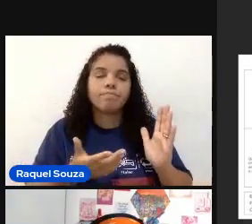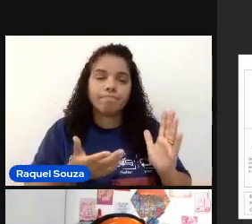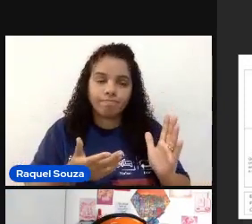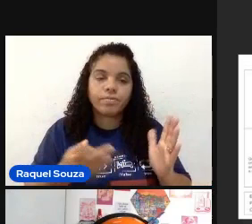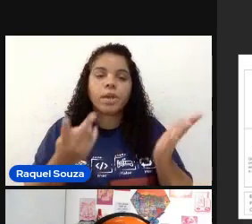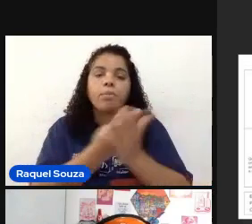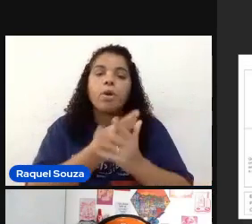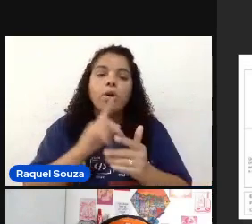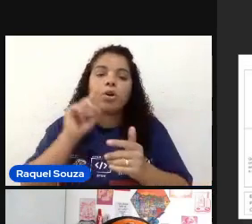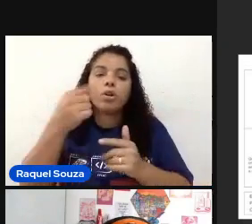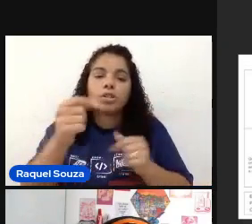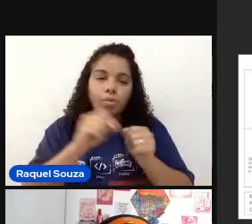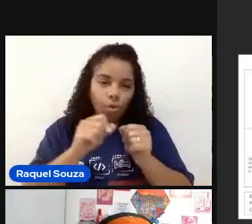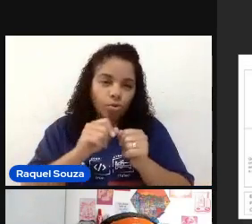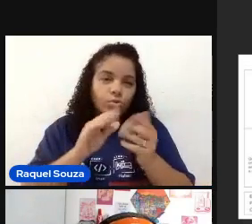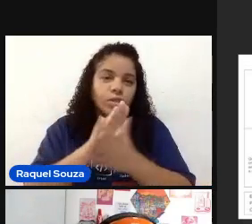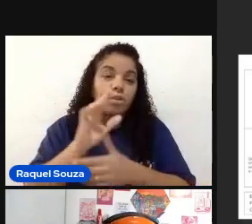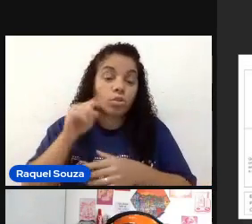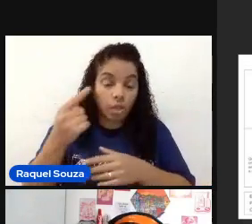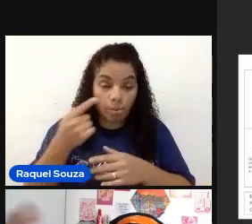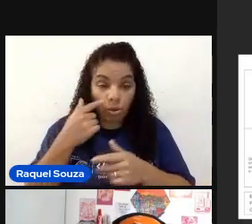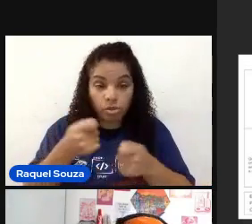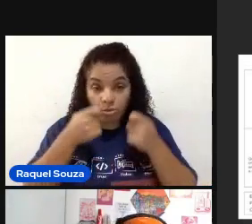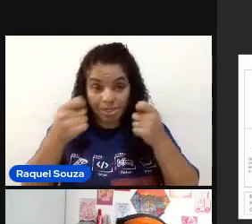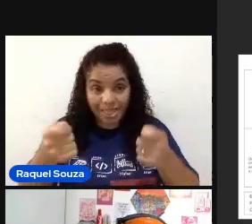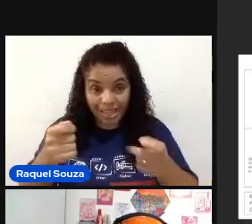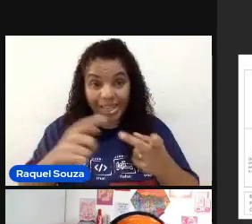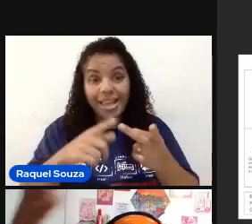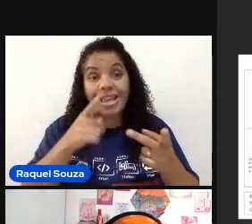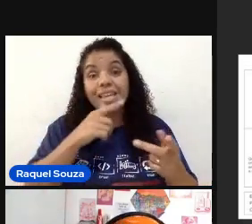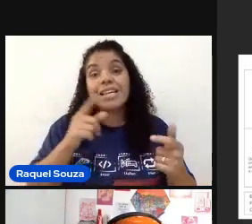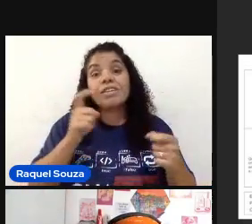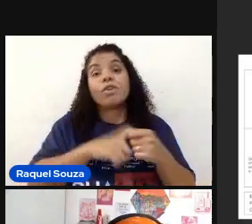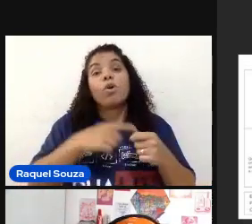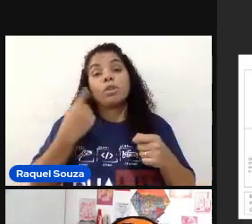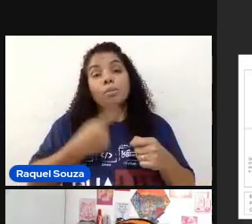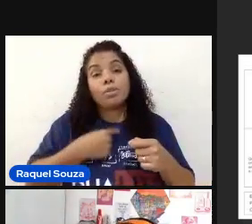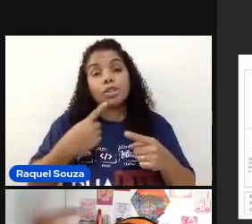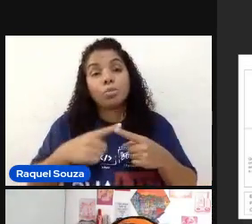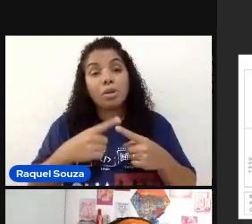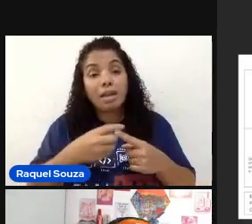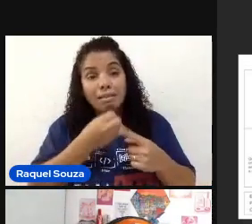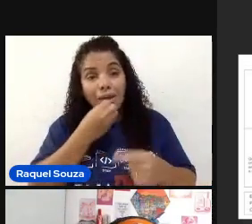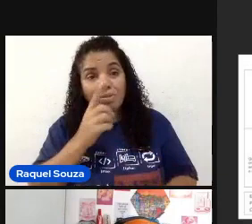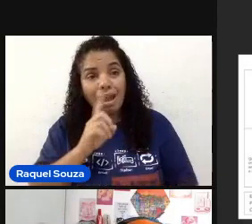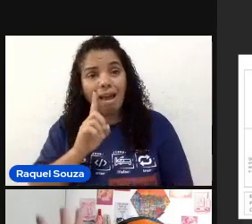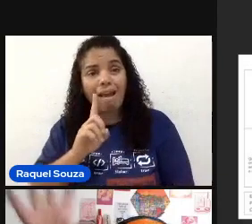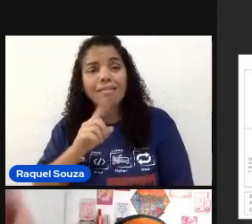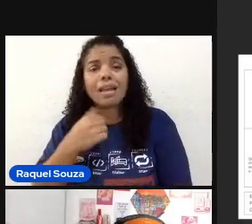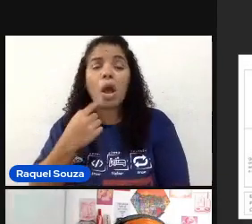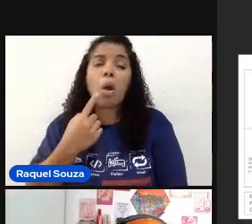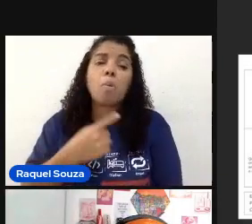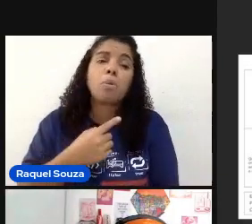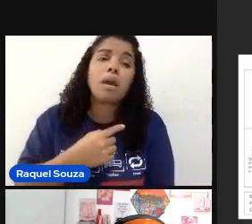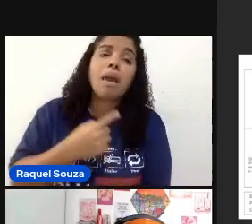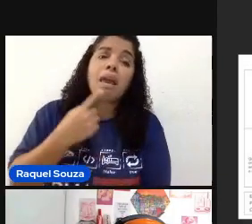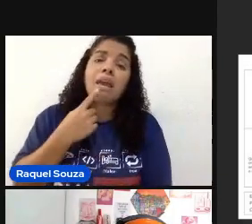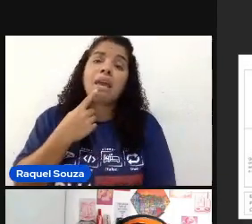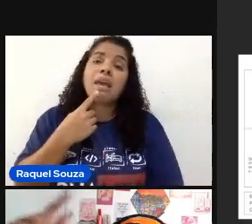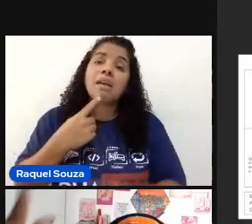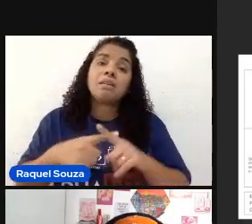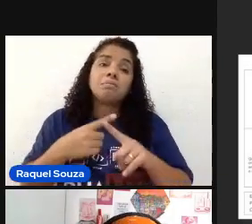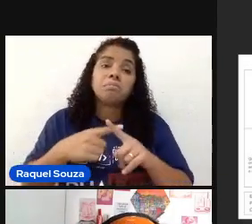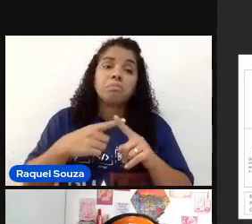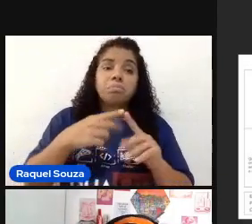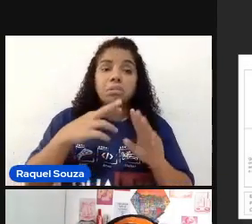pós-produção. Então, depois que eu entreguei, e aí volta para a gente, porque não está legal, porque de repente o meu requisito não funcionou,